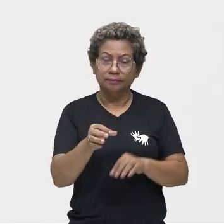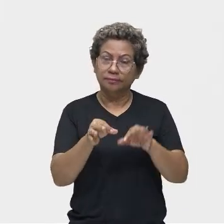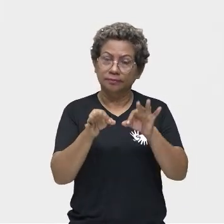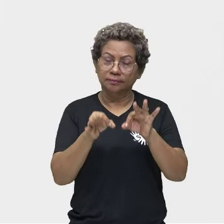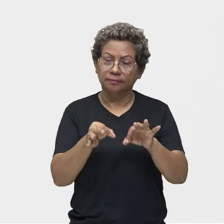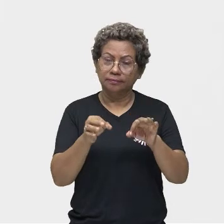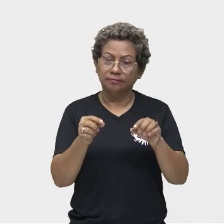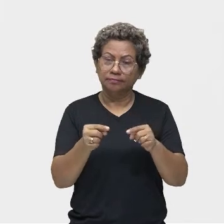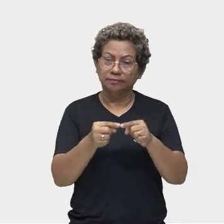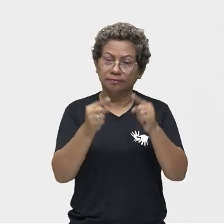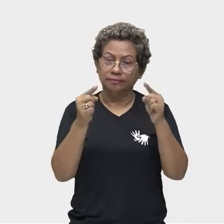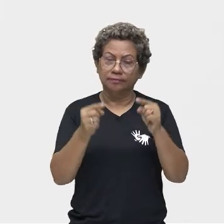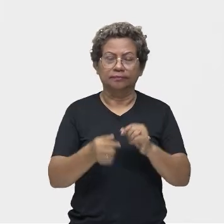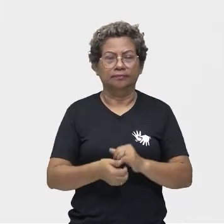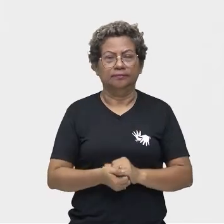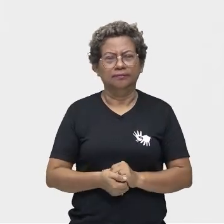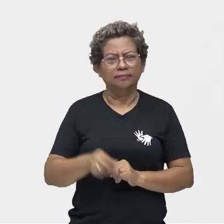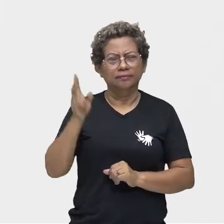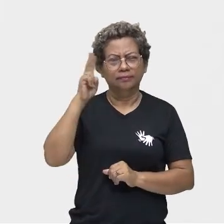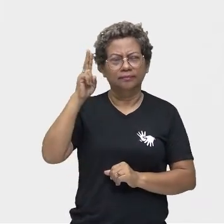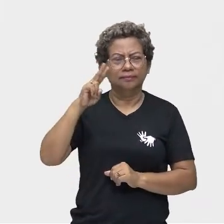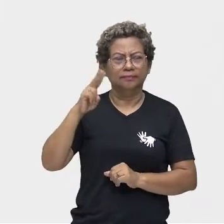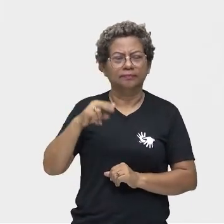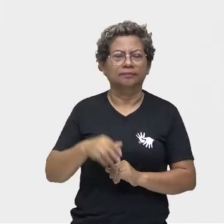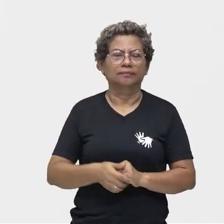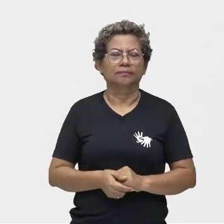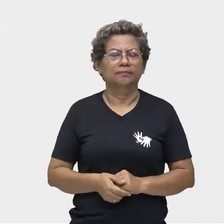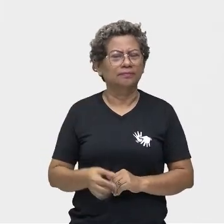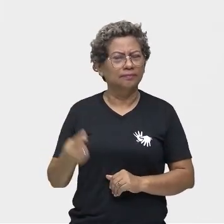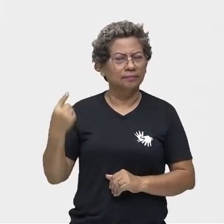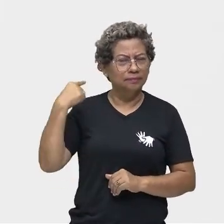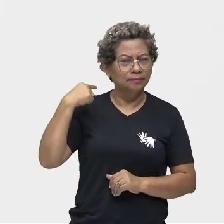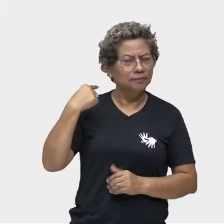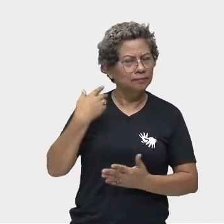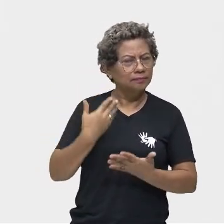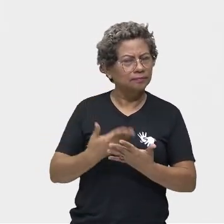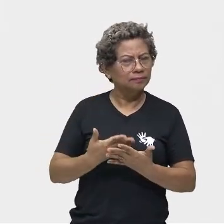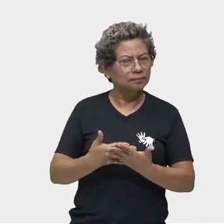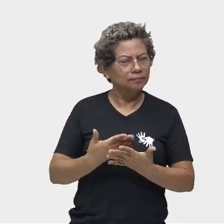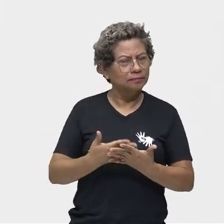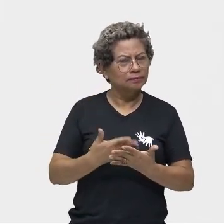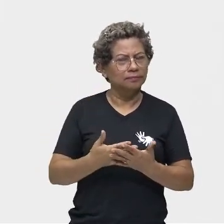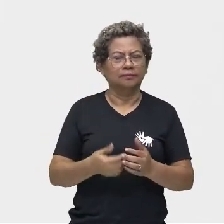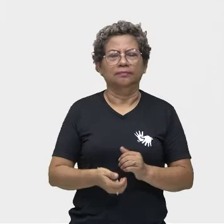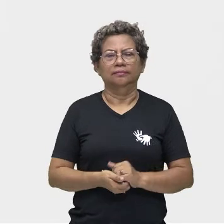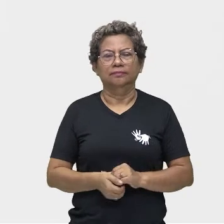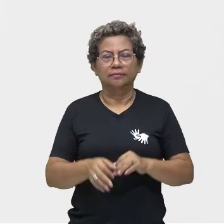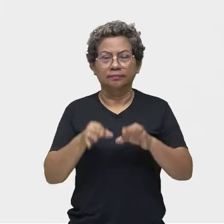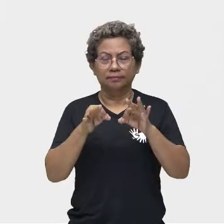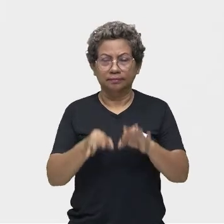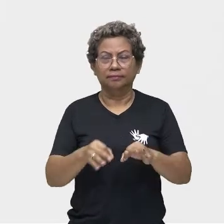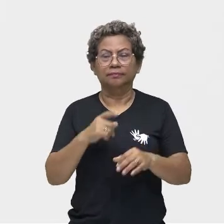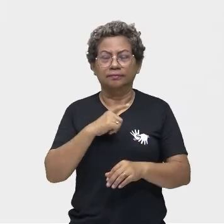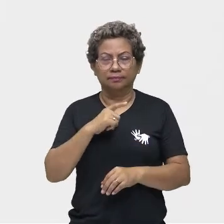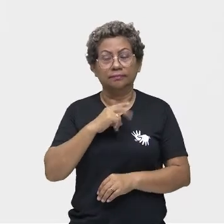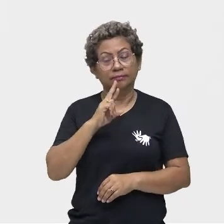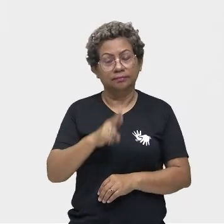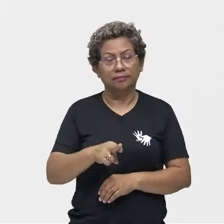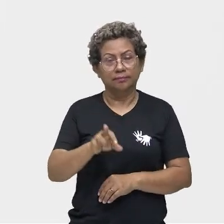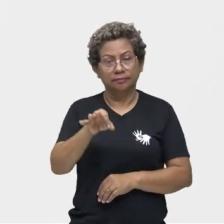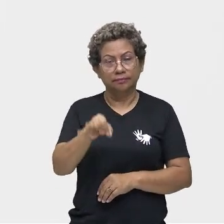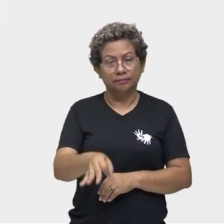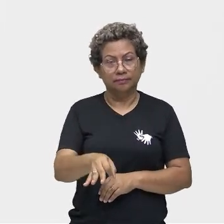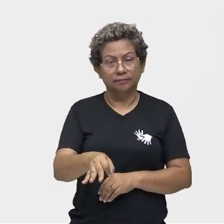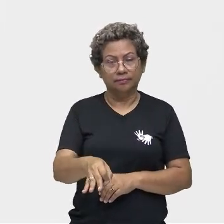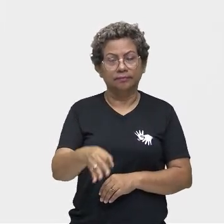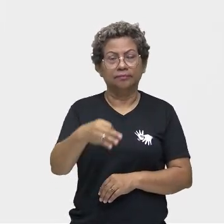perfeitos. Para quem não está lembrado dessa definição, quadrado perfeito é aquele que possui uma raiz quadrada exata, ou seja, um produto